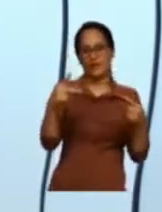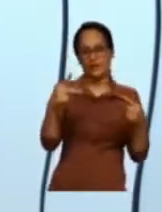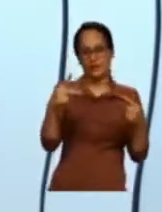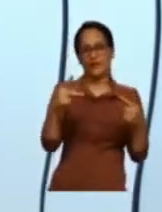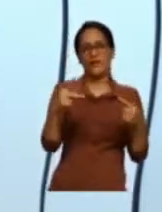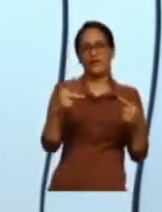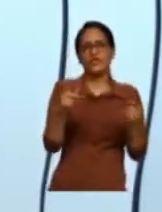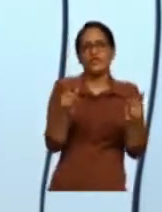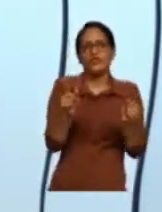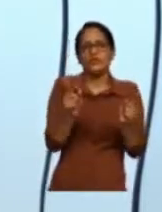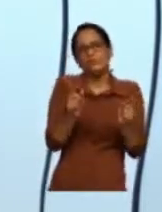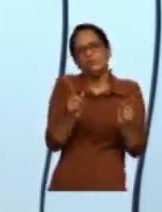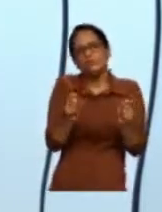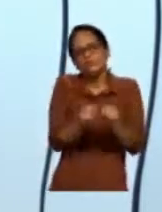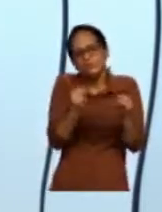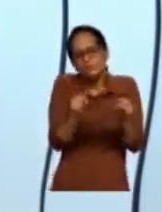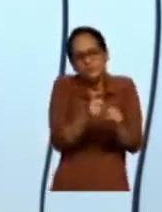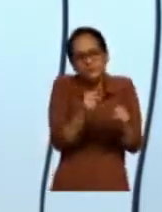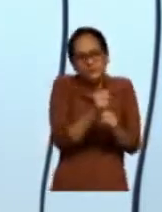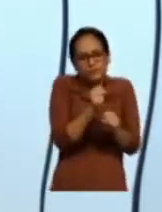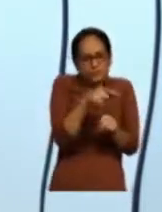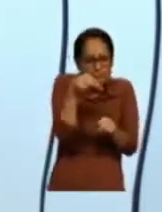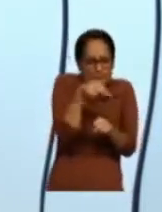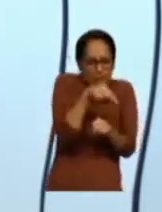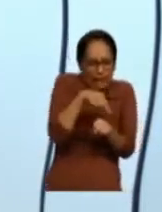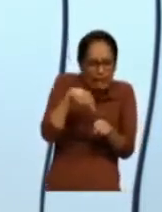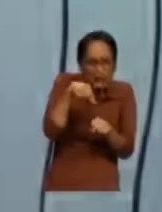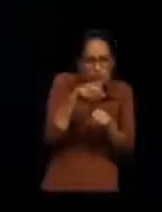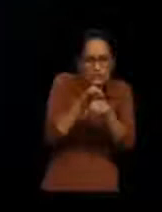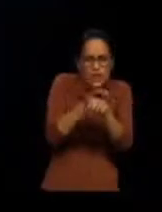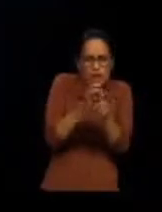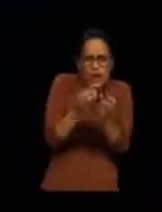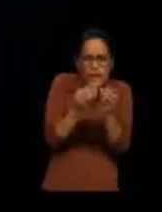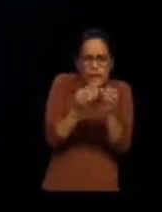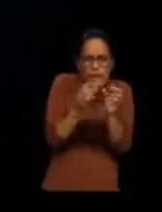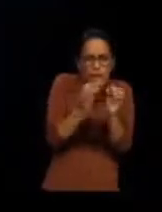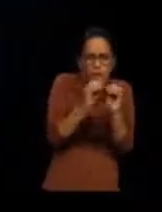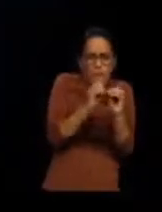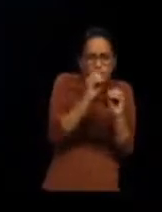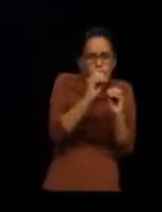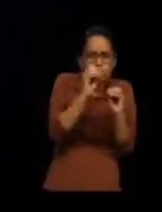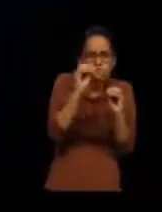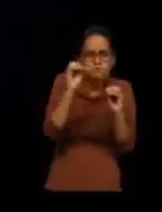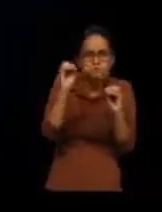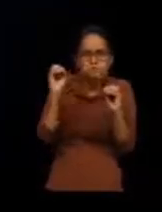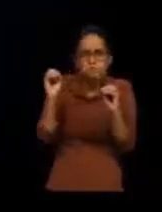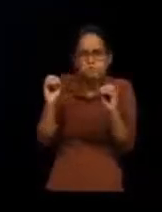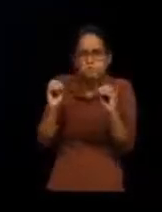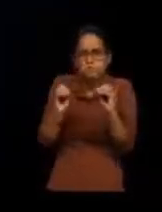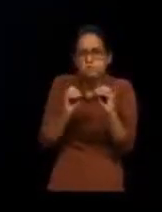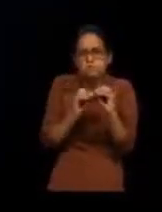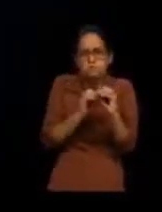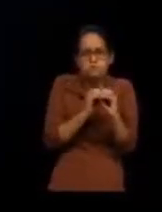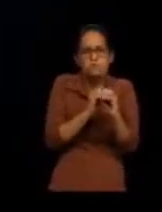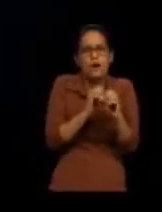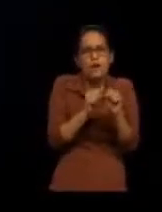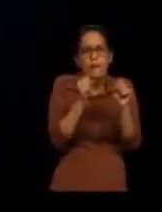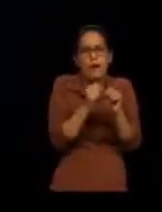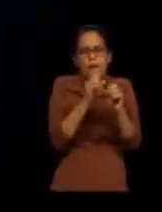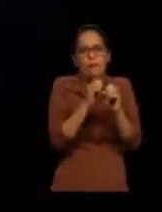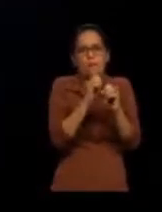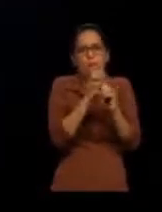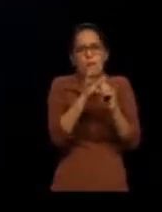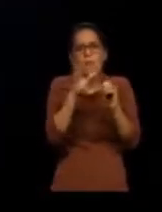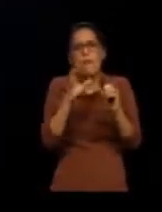moléculas menores. Feito isso, então, tudo juntinho, vem essas outras proteínas aqui,